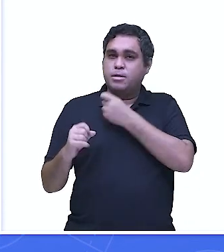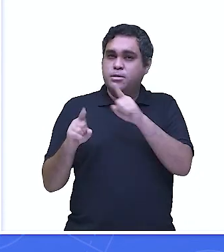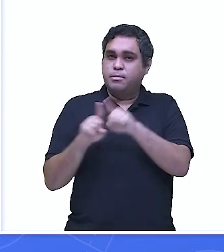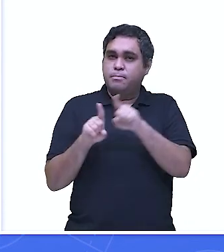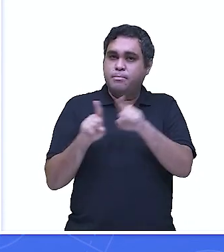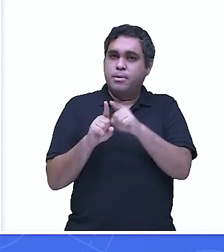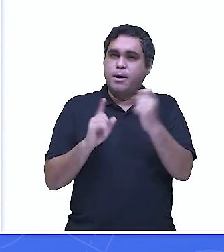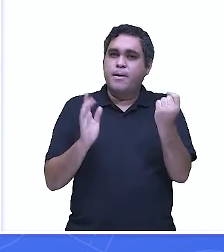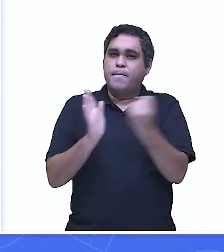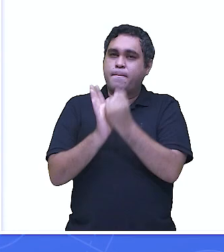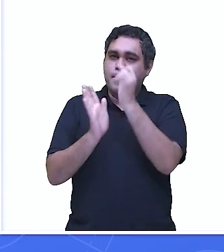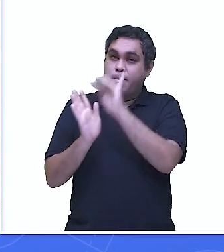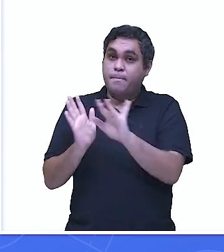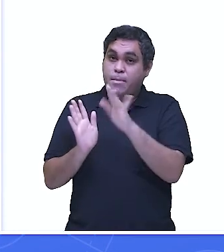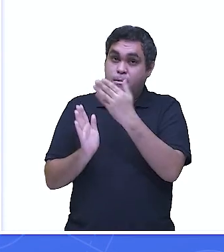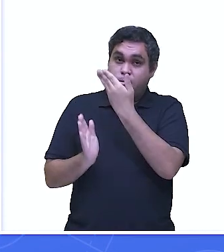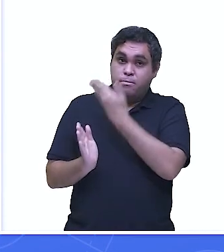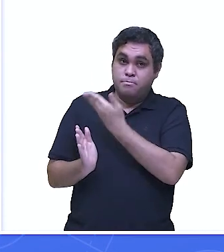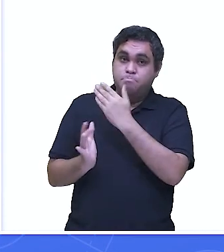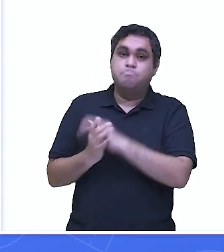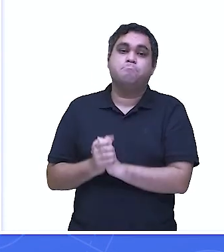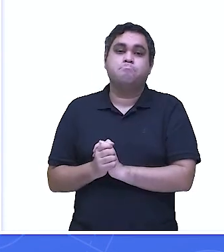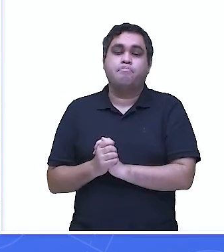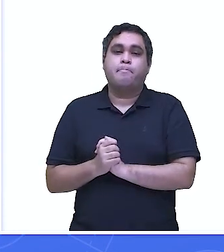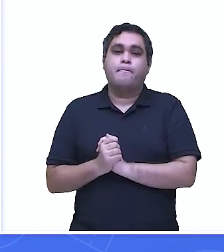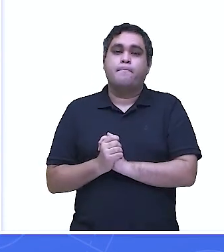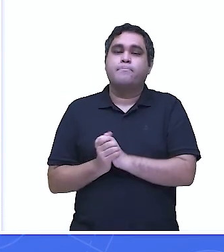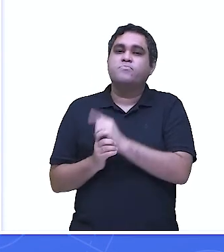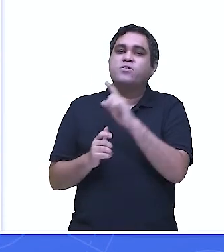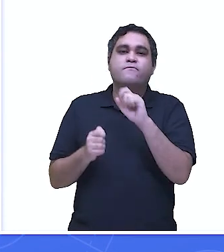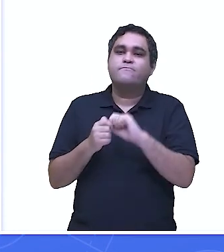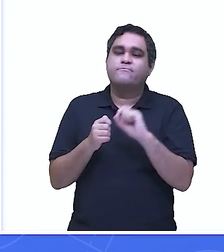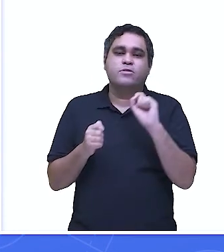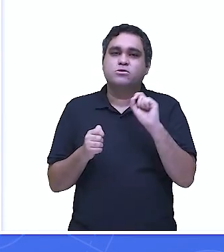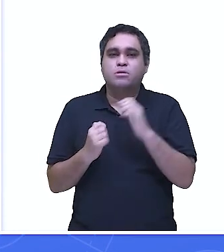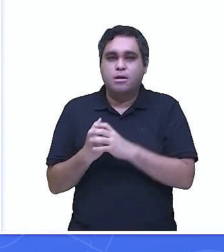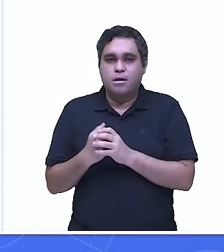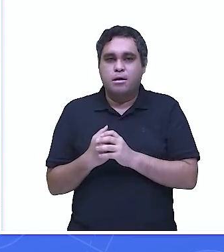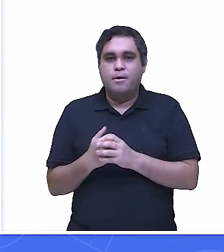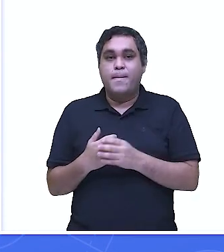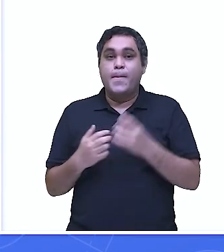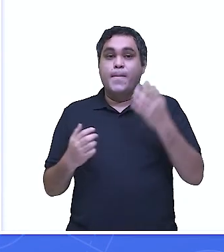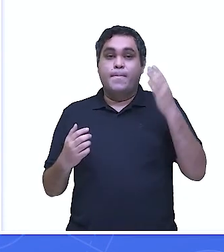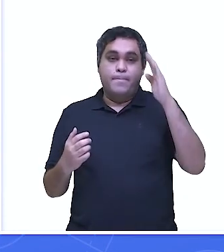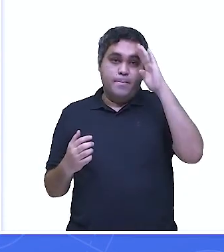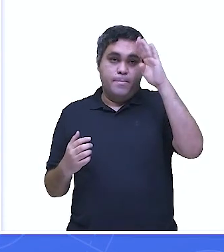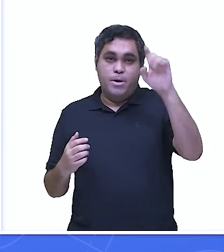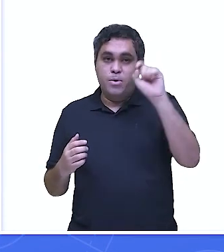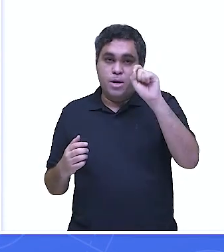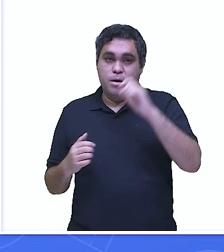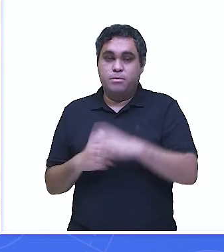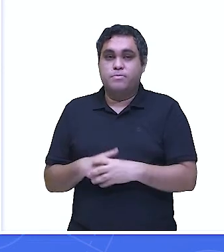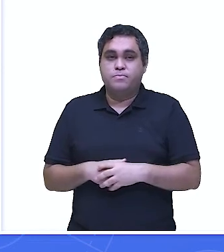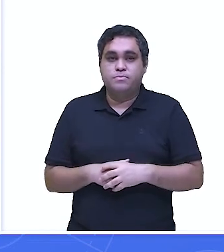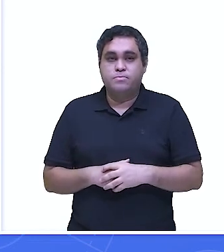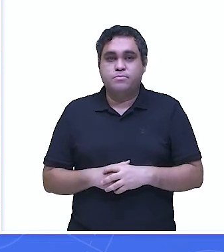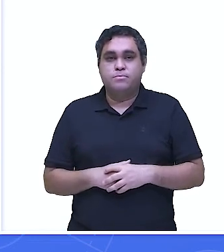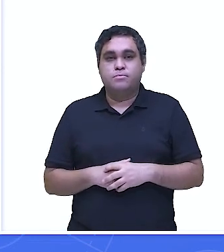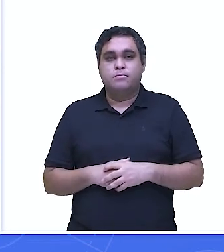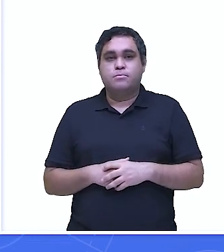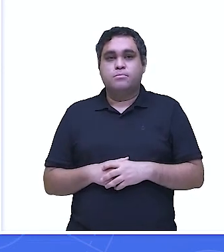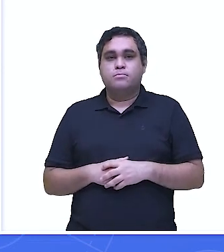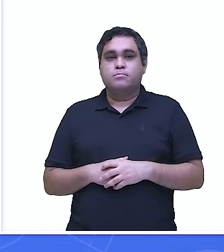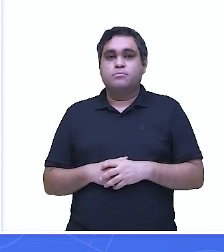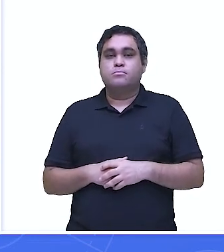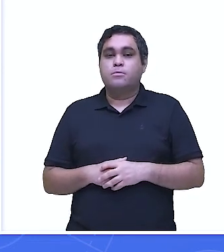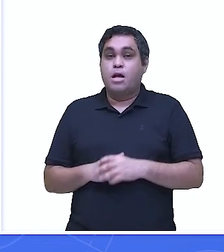marcas tipográficas? O que você vai fazer? Primeira coisa que você vai fazer, vamos lá. Antes